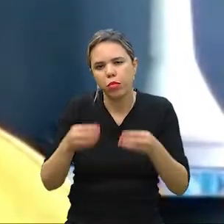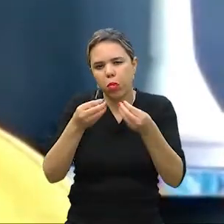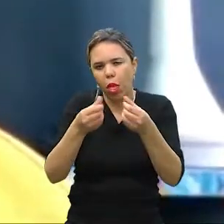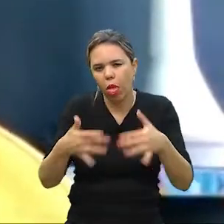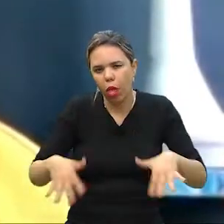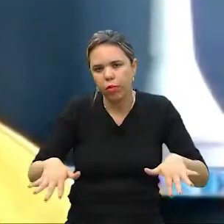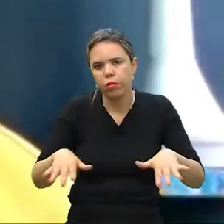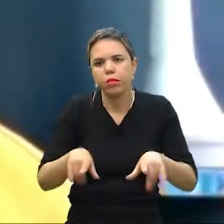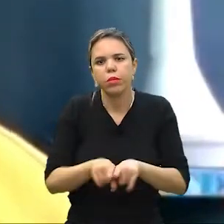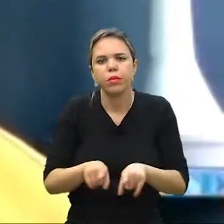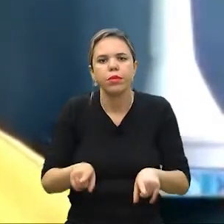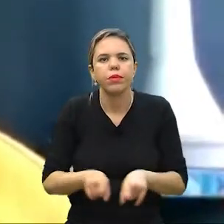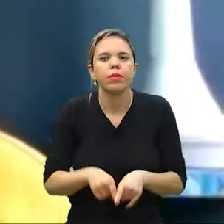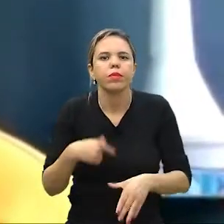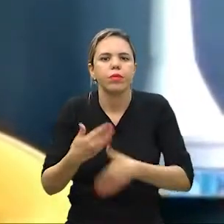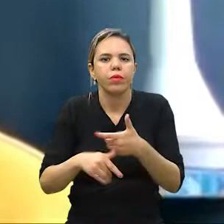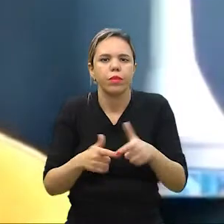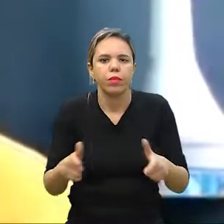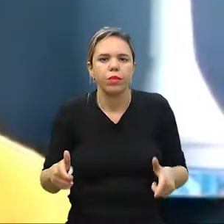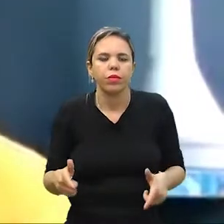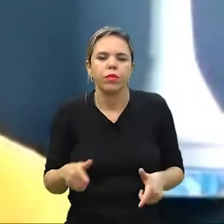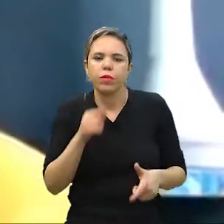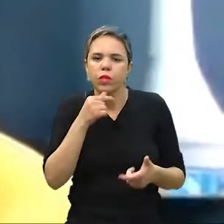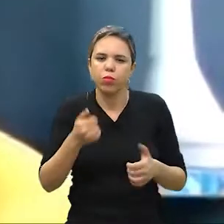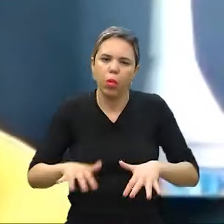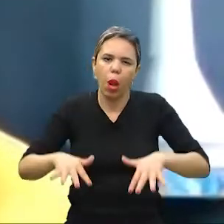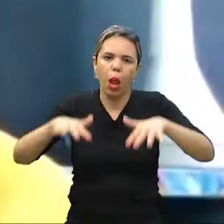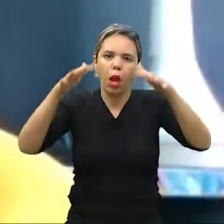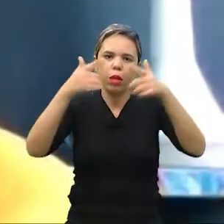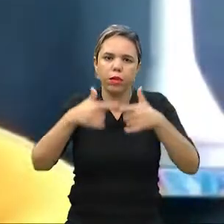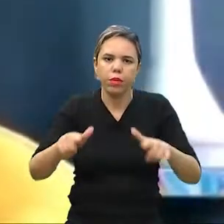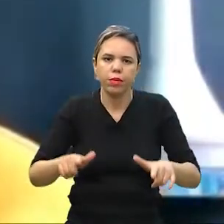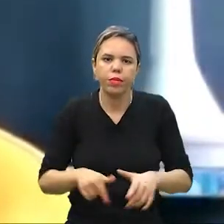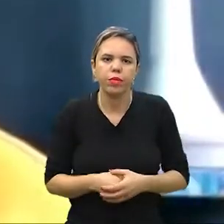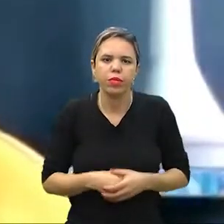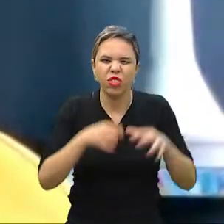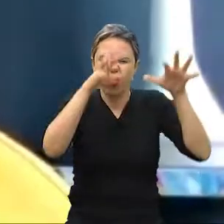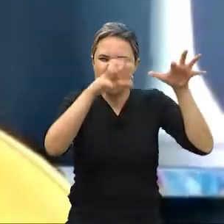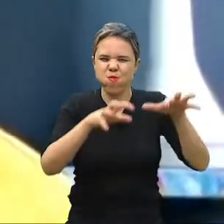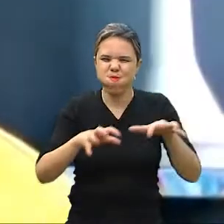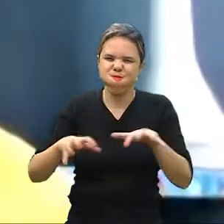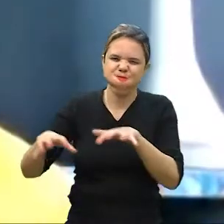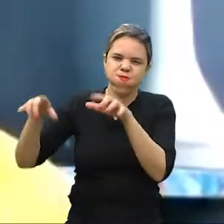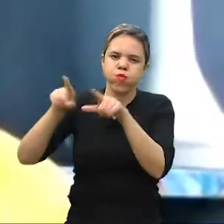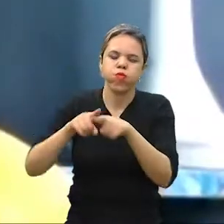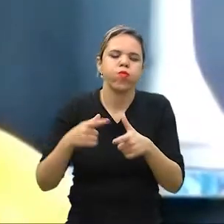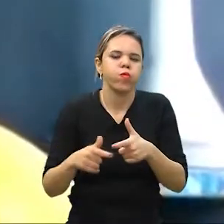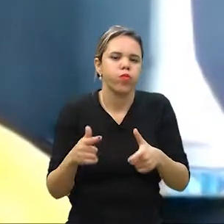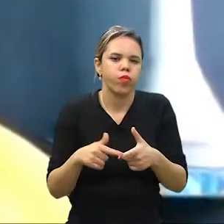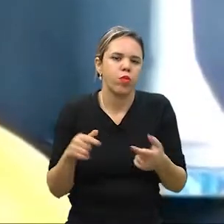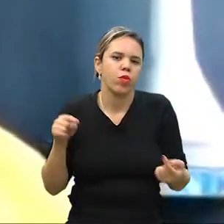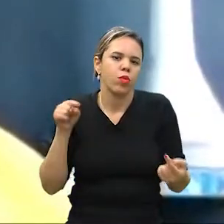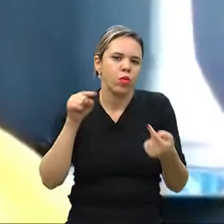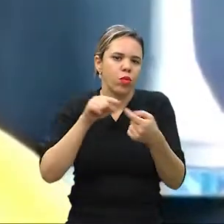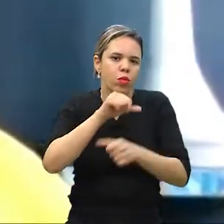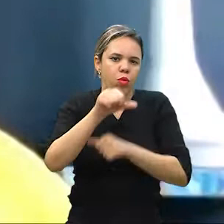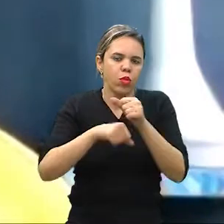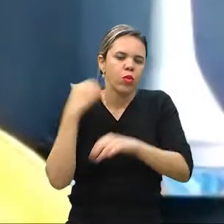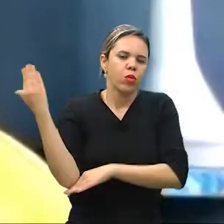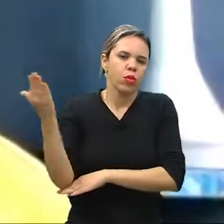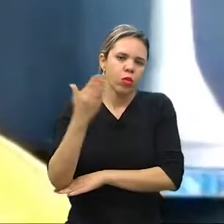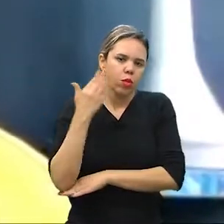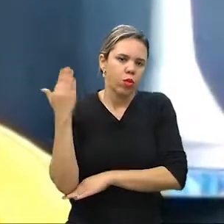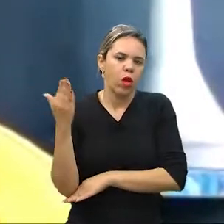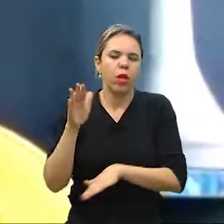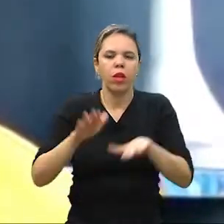experimentado também a frequência de inundações, a periodicidade de chuvas, tudo isso está ligado às mudanças climáticas.